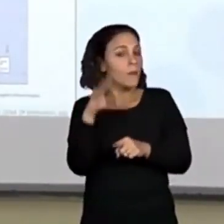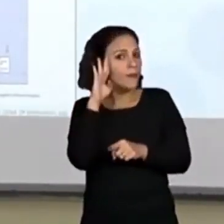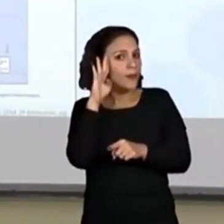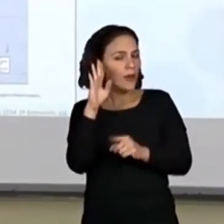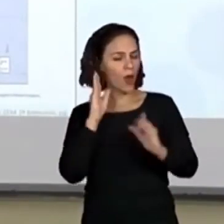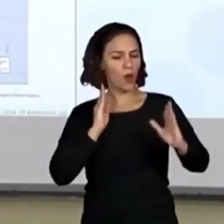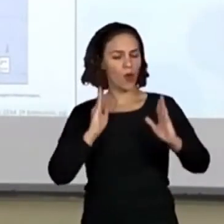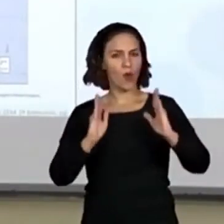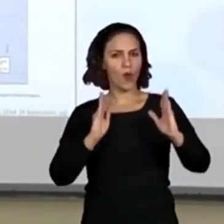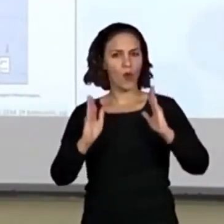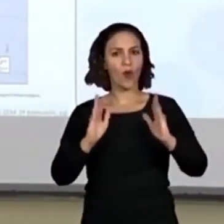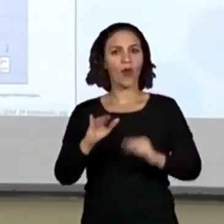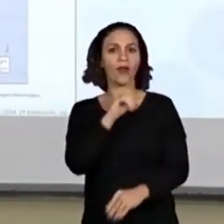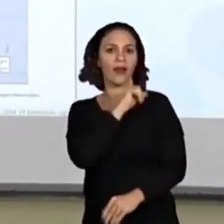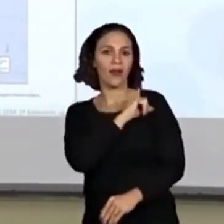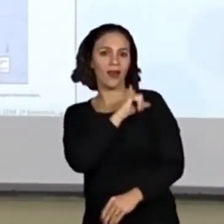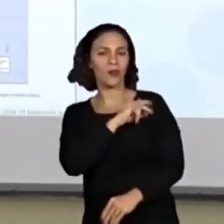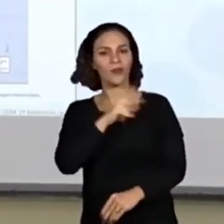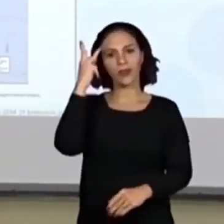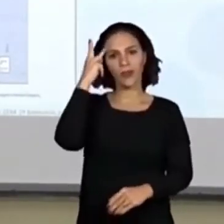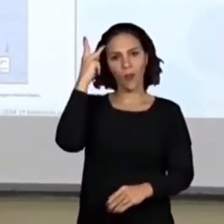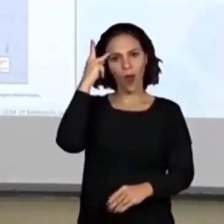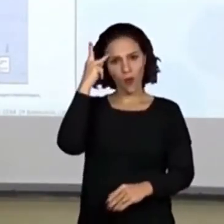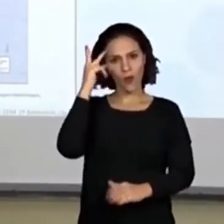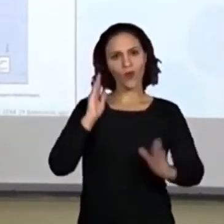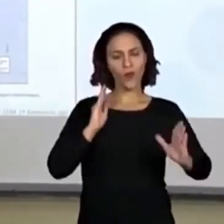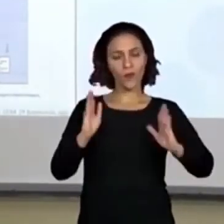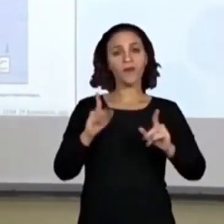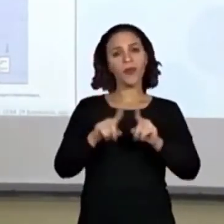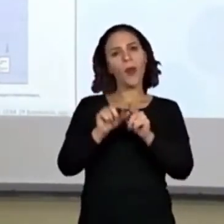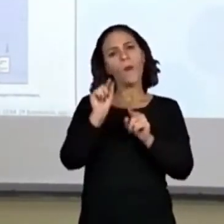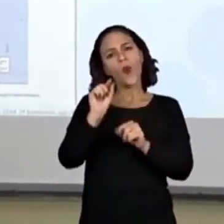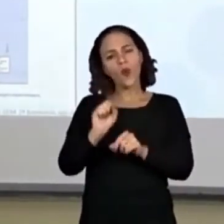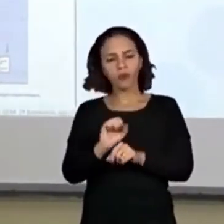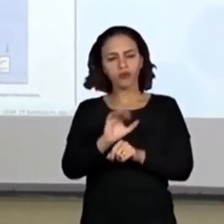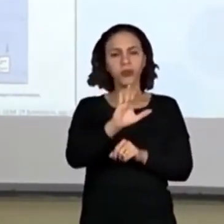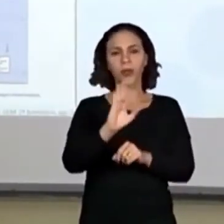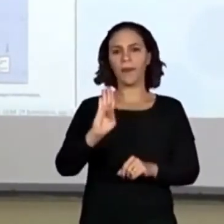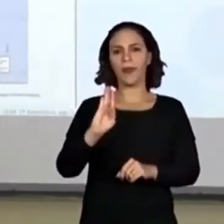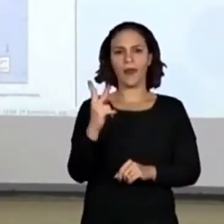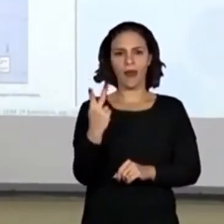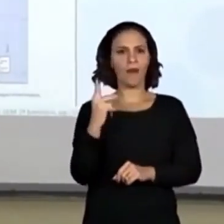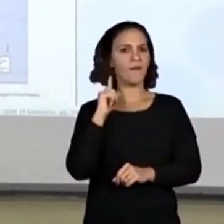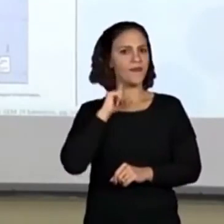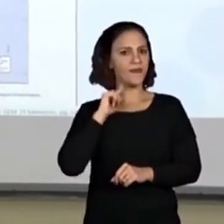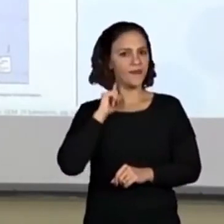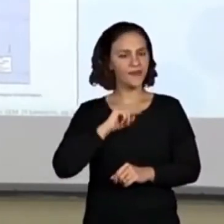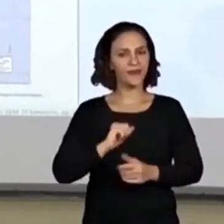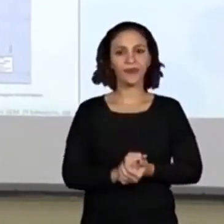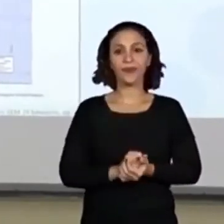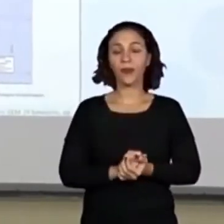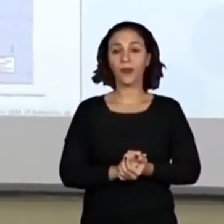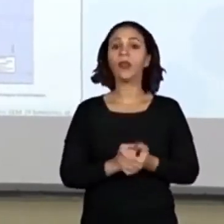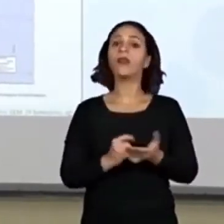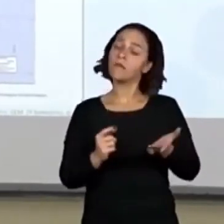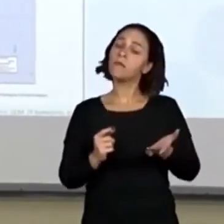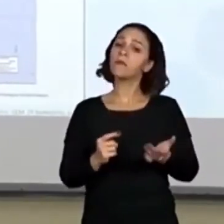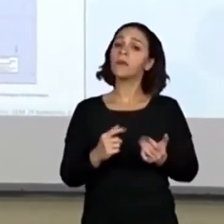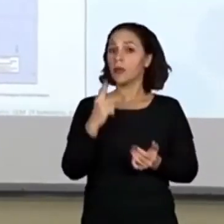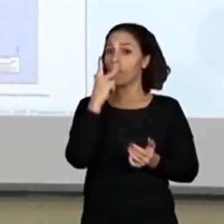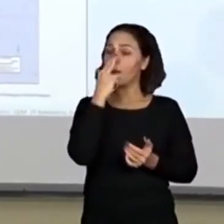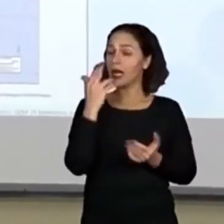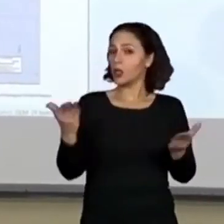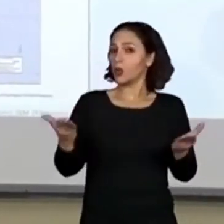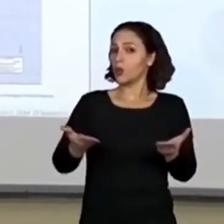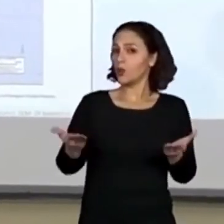estados de São Paulo e Rio de Janeiro, estendendo-se também um pouco para Belo Horizonte. E há uma tendência